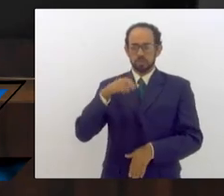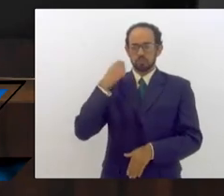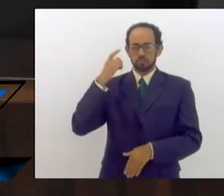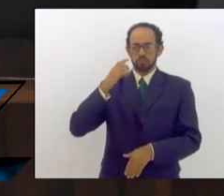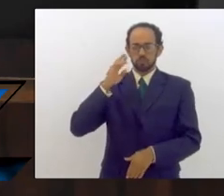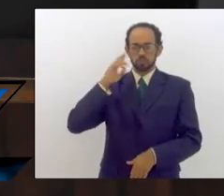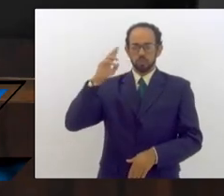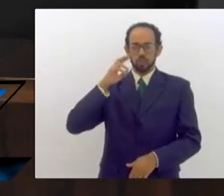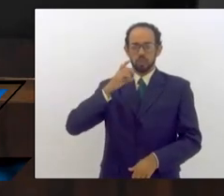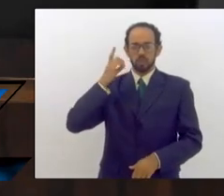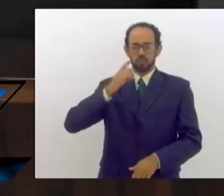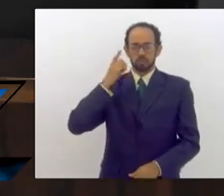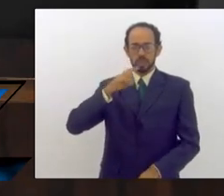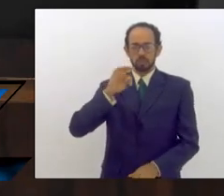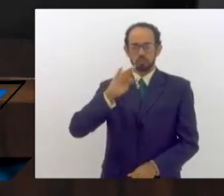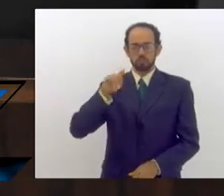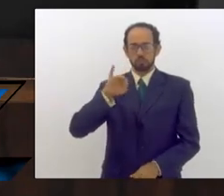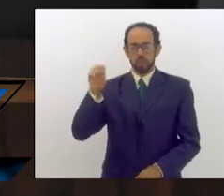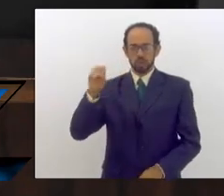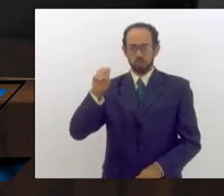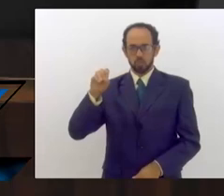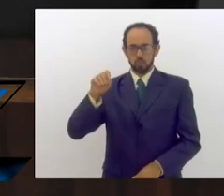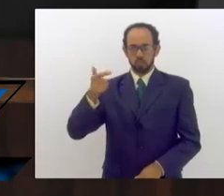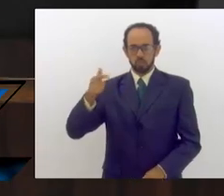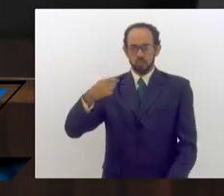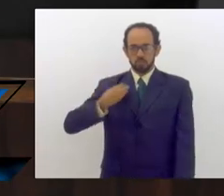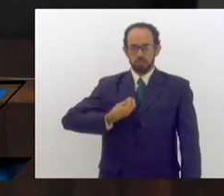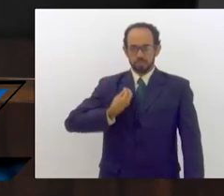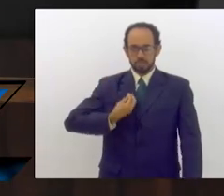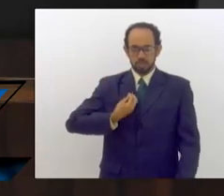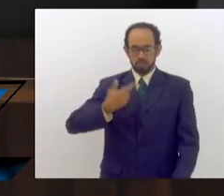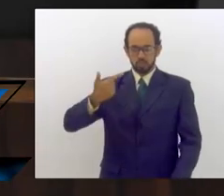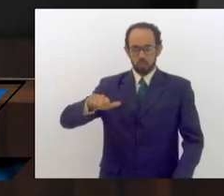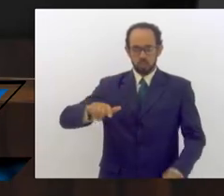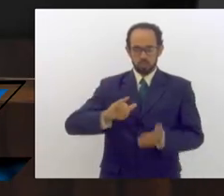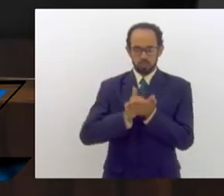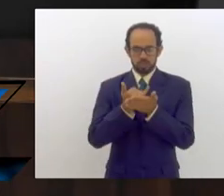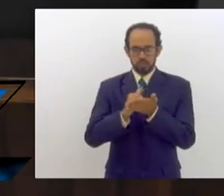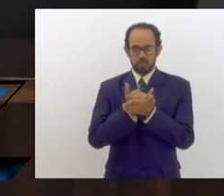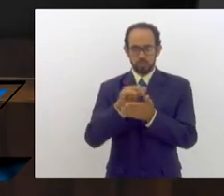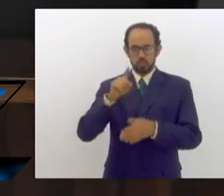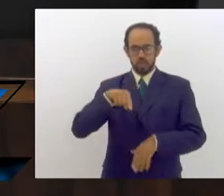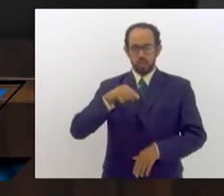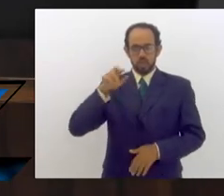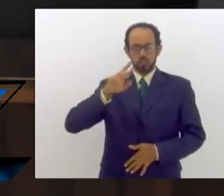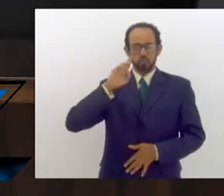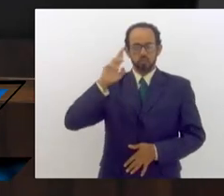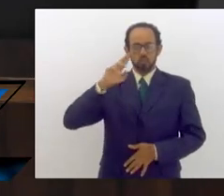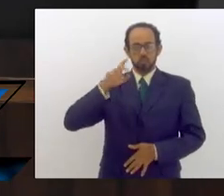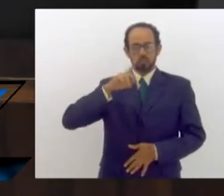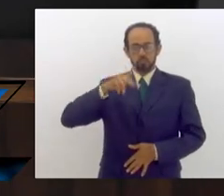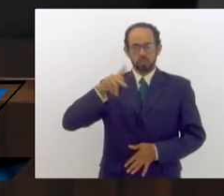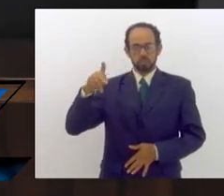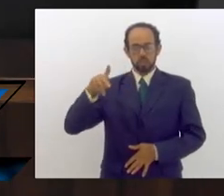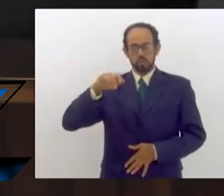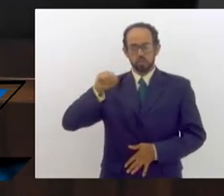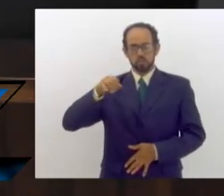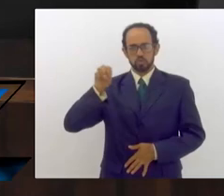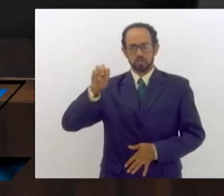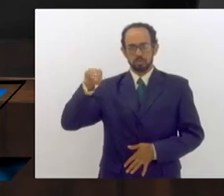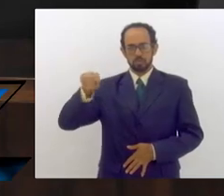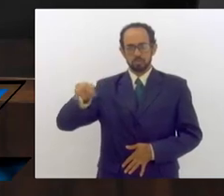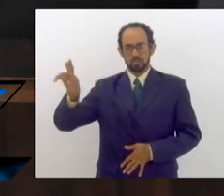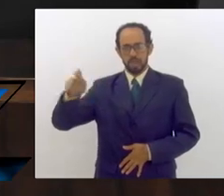Deputado Tiago Gagliasso não se encontrando presente próximo a hora do inscrito é o Nobre Professor Josimar